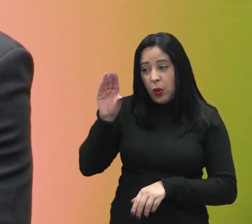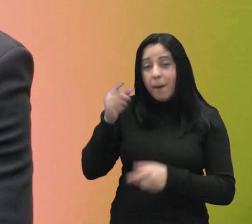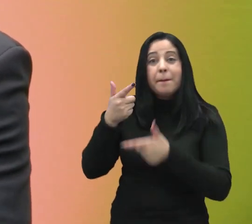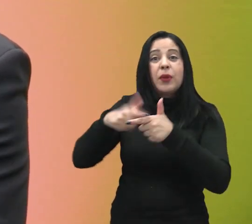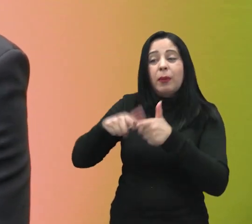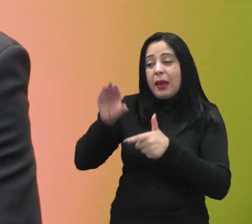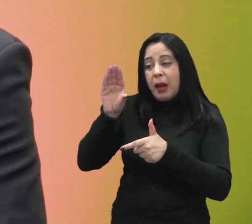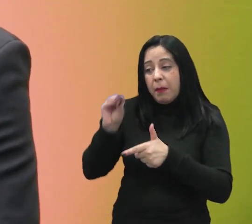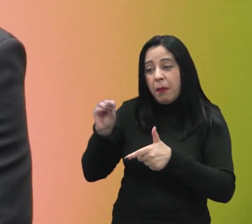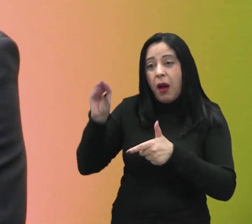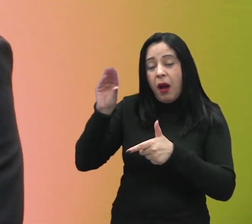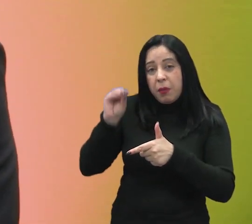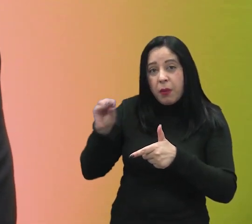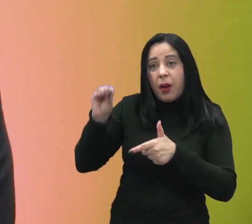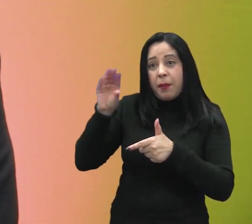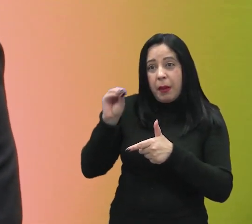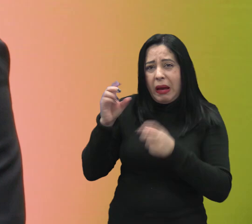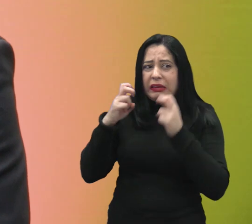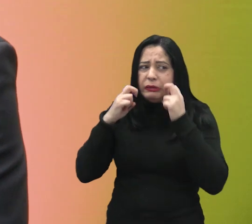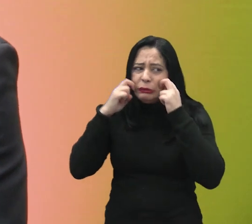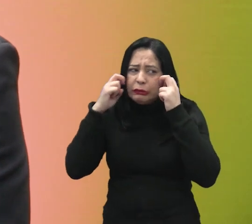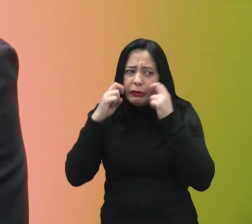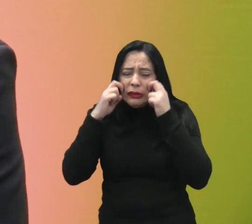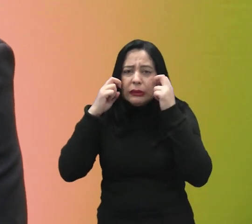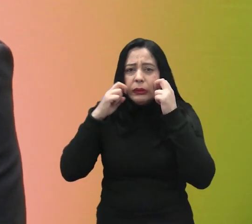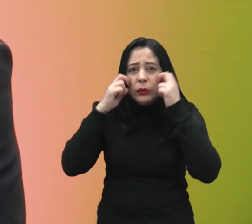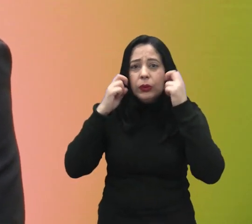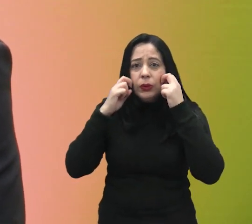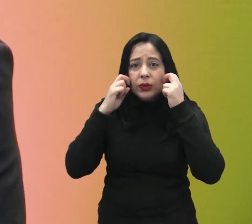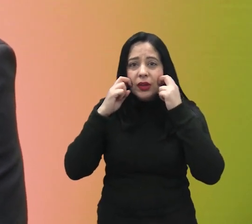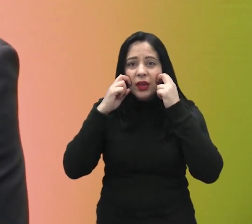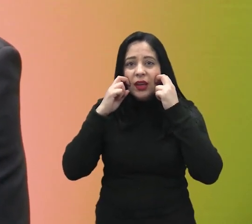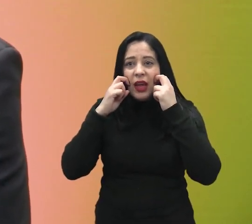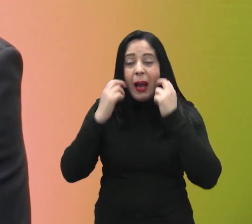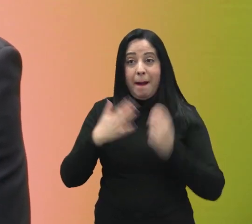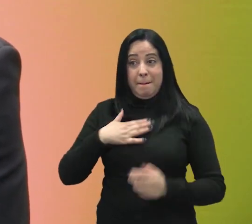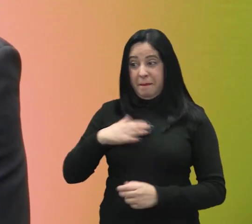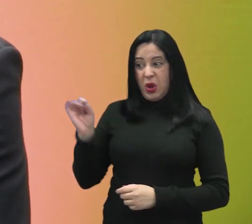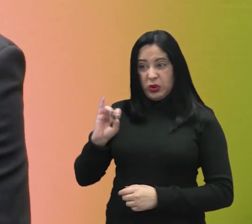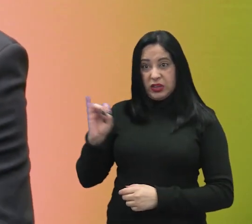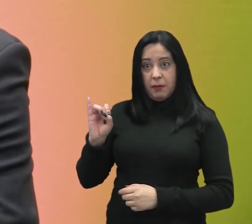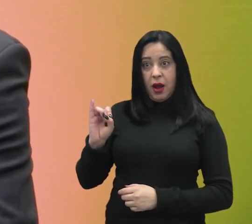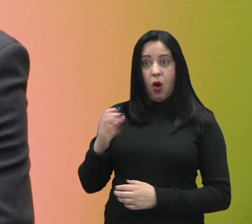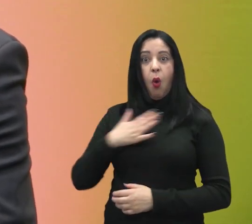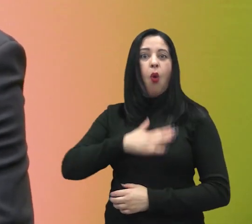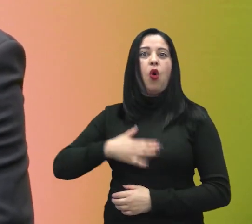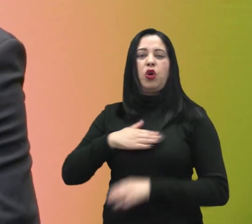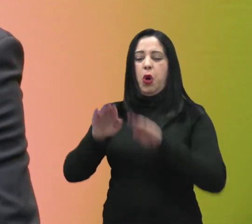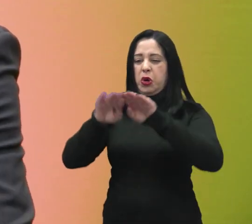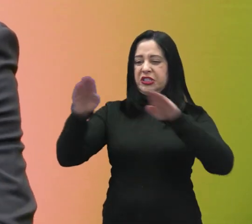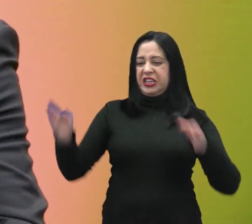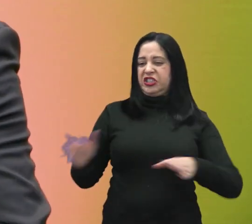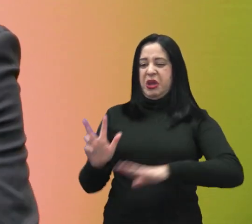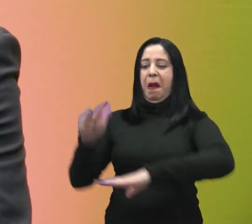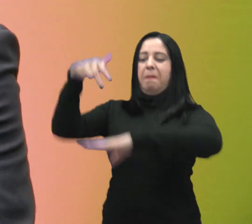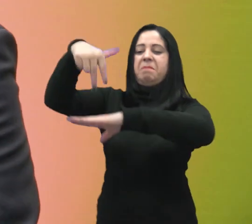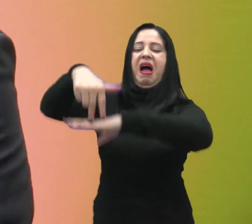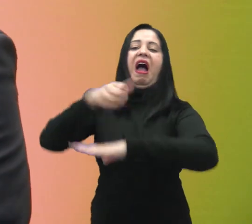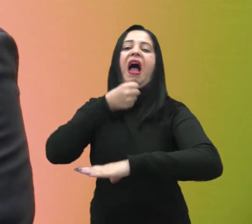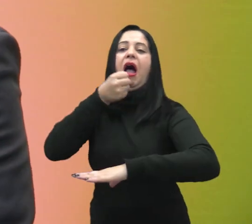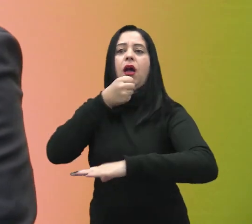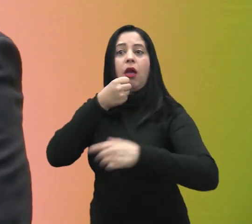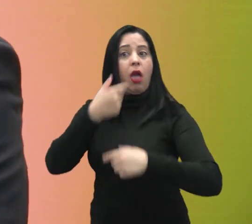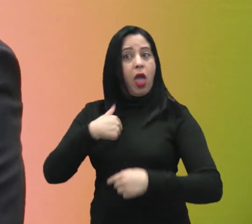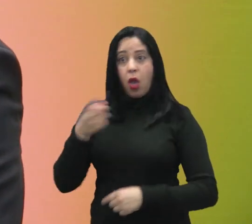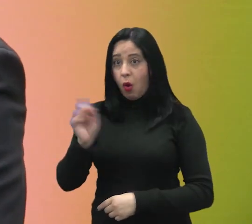assim, muito tímida mesmo, assim. Eu até brinco que os meus irmãos não podem ver um palco, um microfone, que eles estão lá. Se